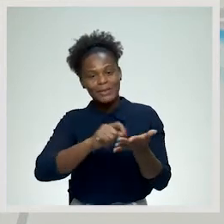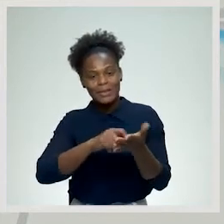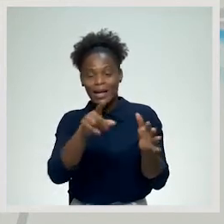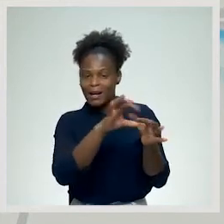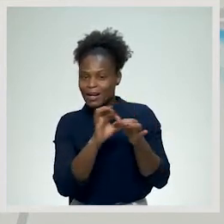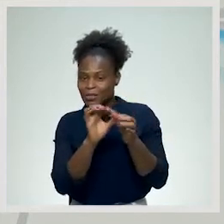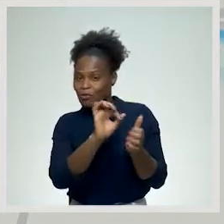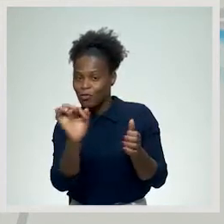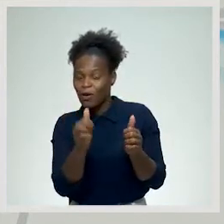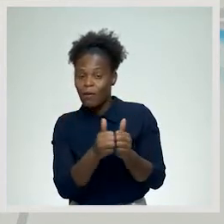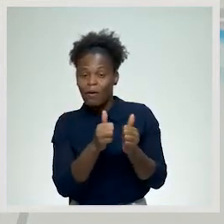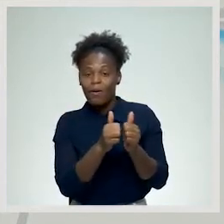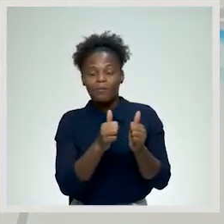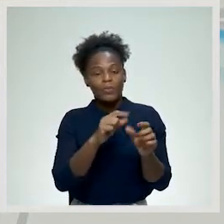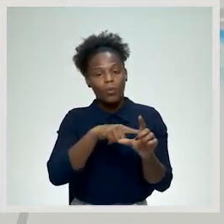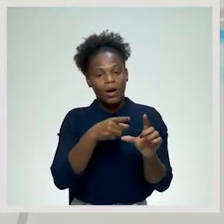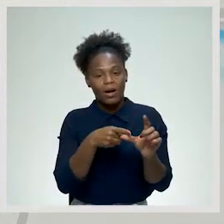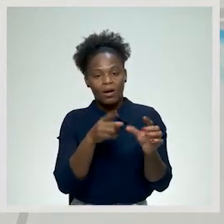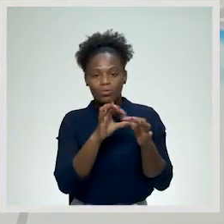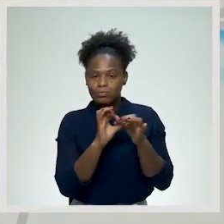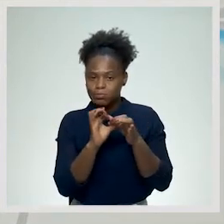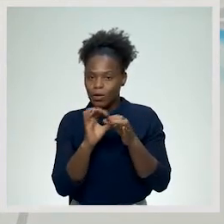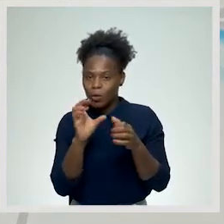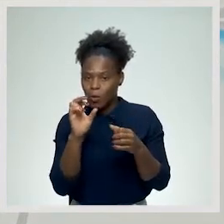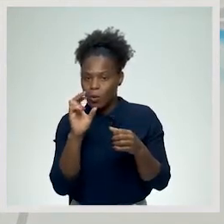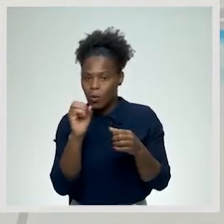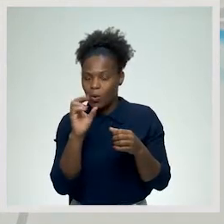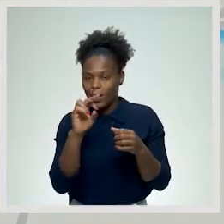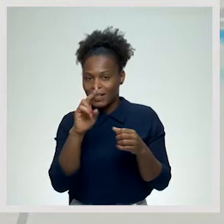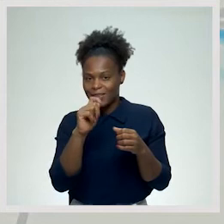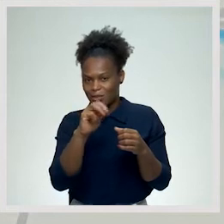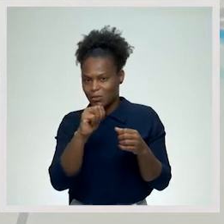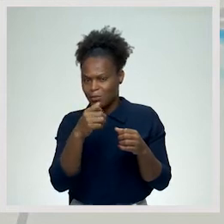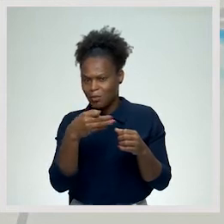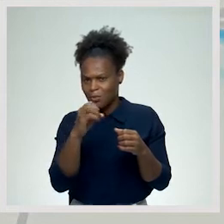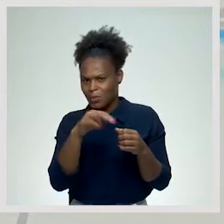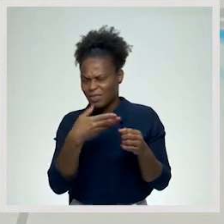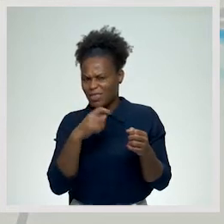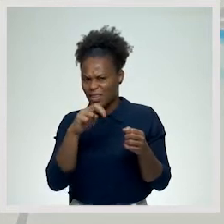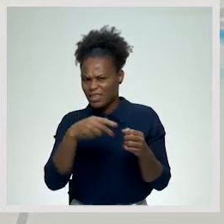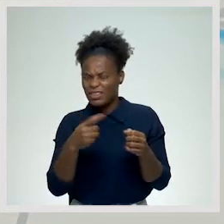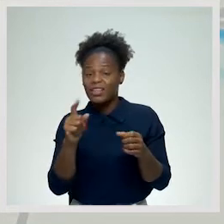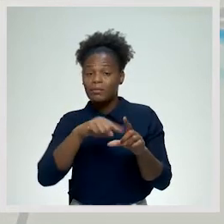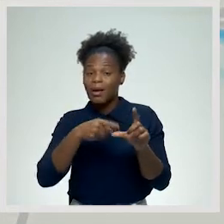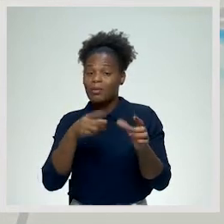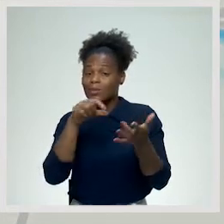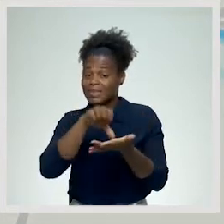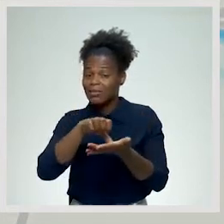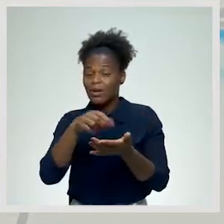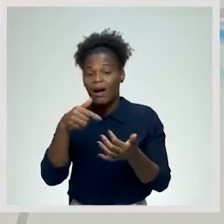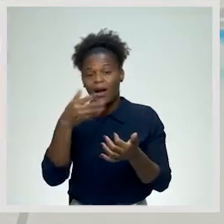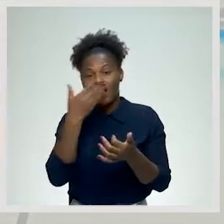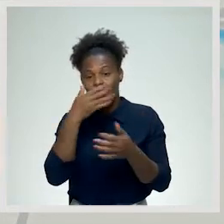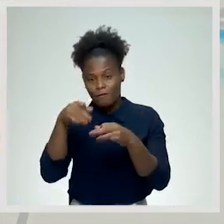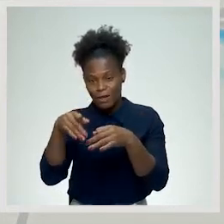arco correspondente e com o ângulo ao centro. E na parte final da aula, nós deixamos dois exercícios, sendo